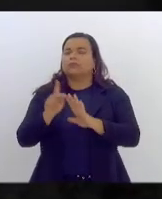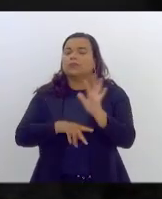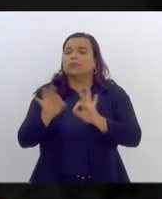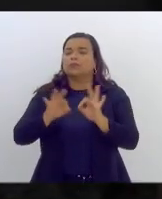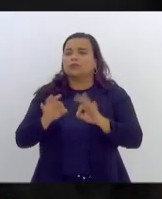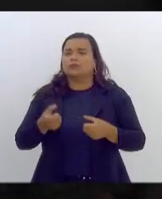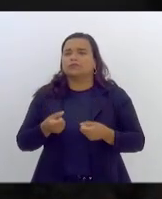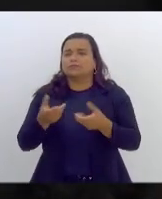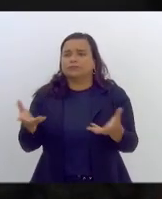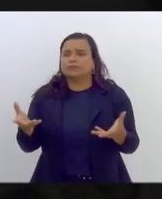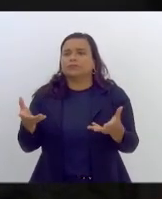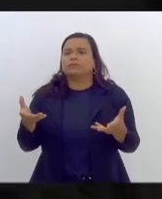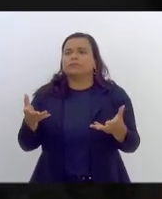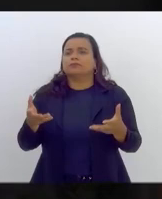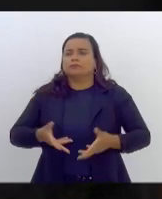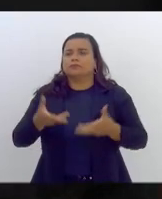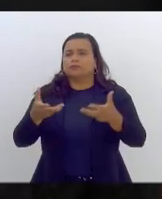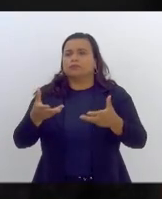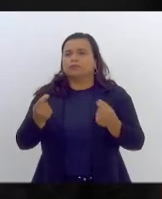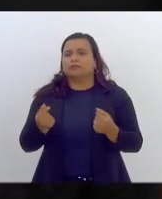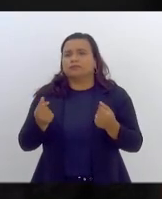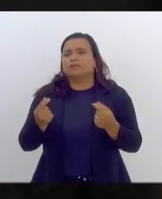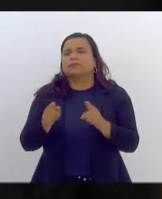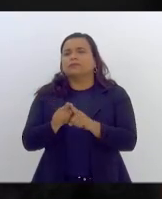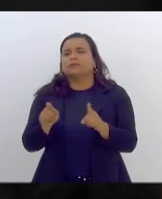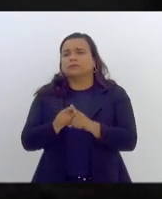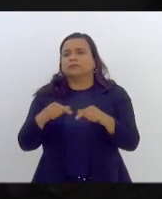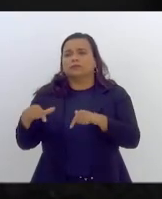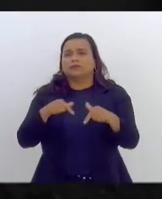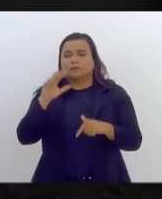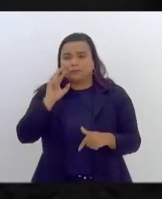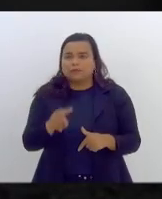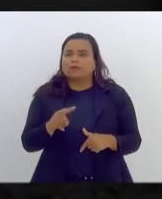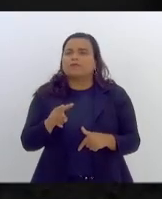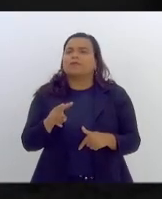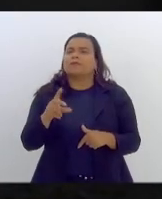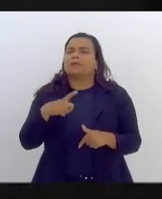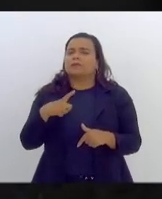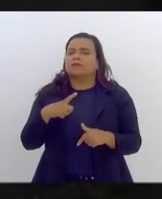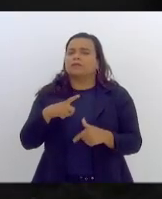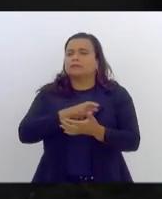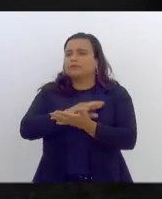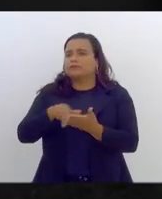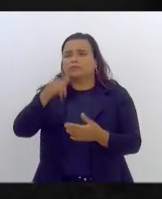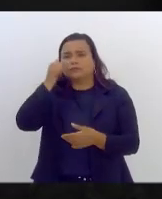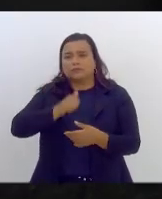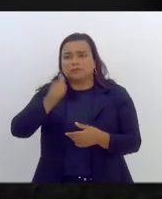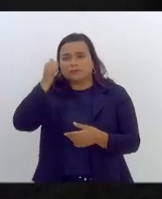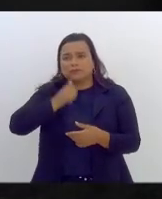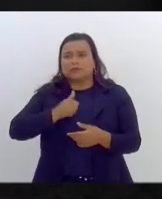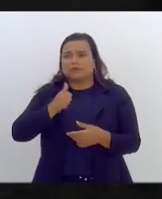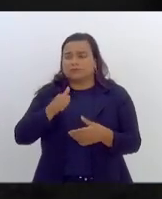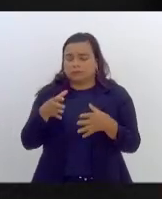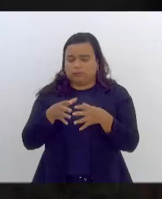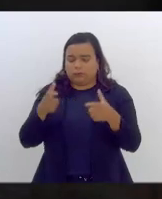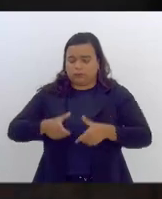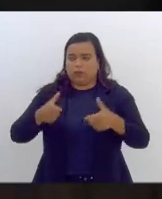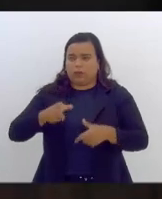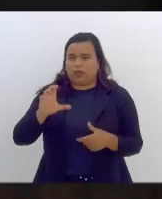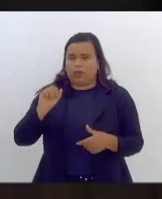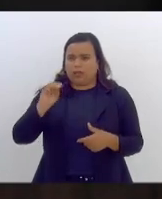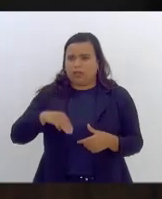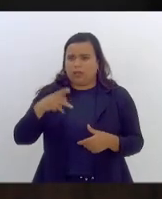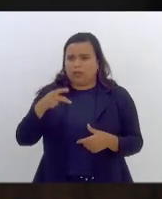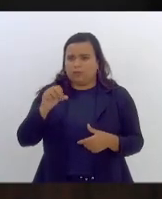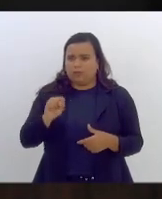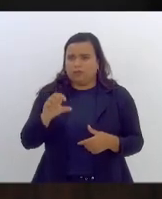financeira e qualificação para o mundo do trabalho. Já contribuiu para a formação de dezenas de mulheres em Campos de Goytacazes, região do